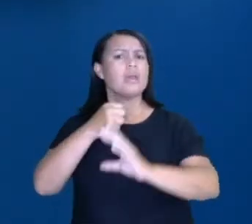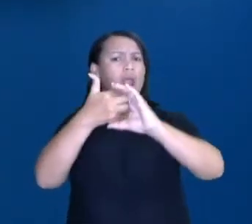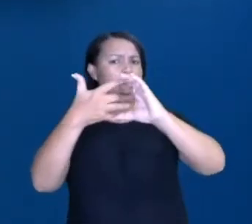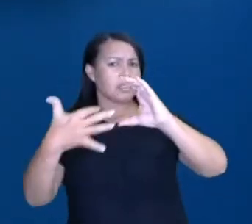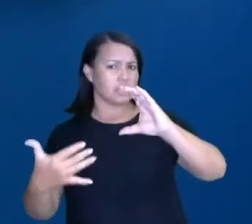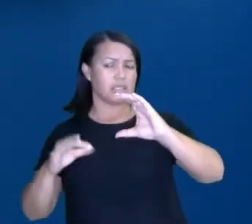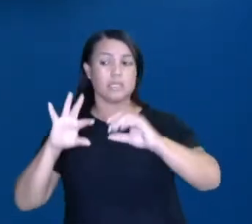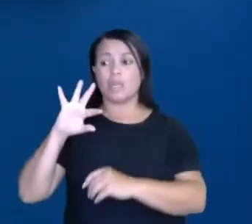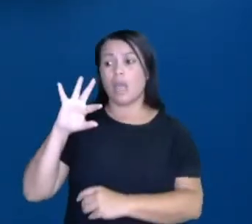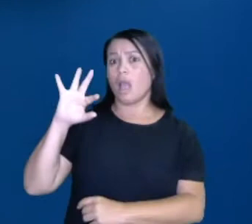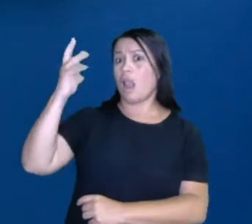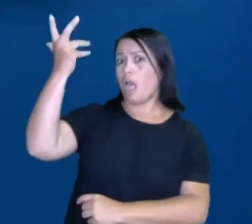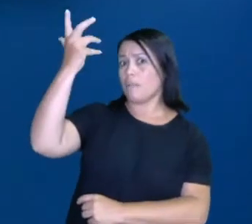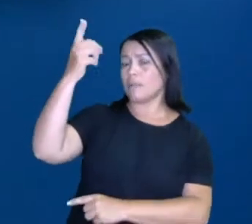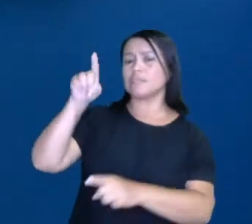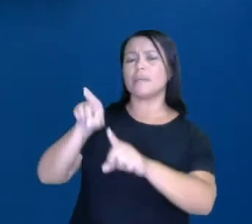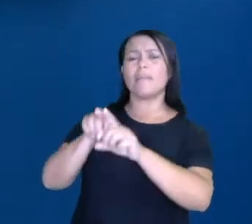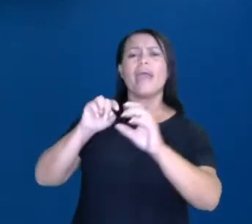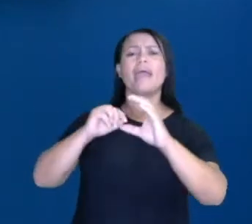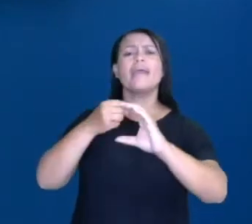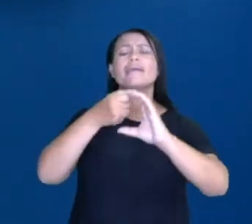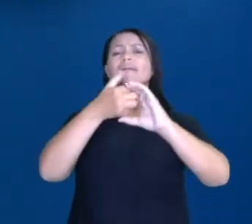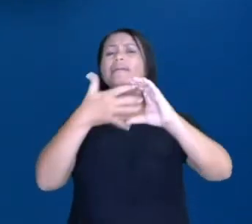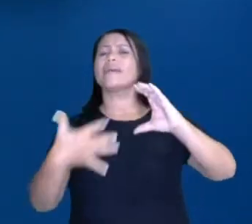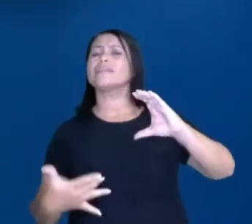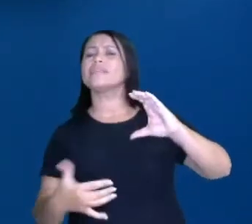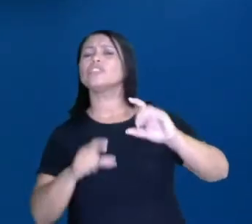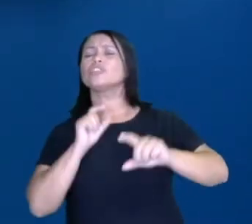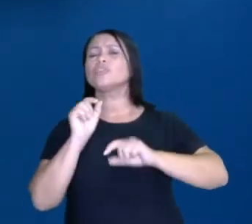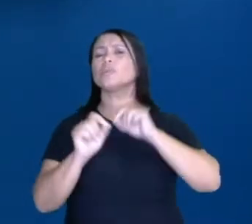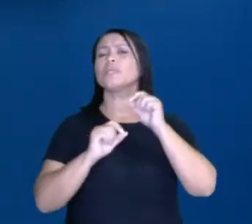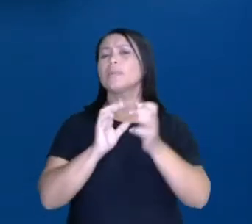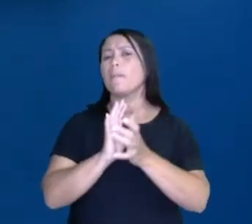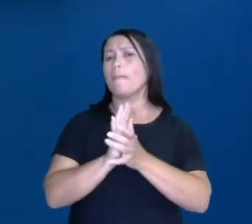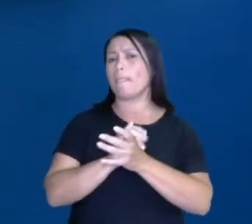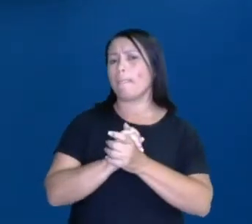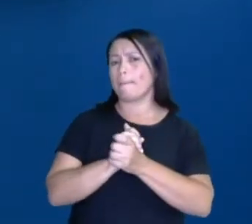características climáticas e características